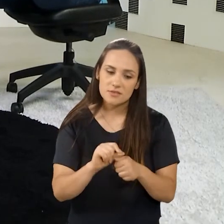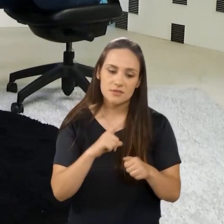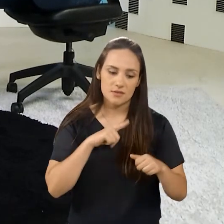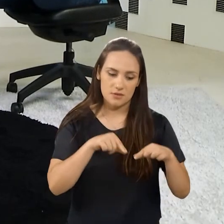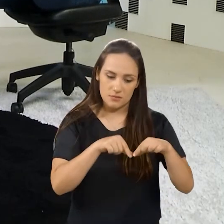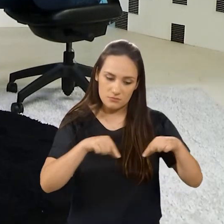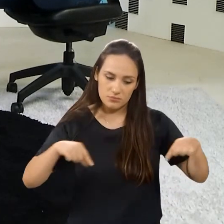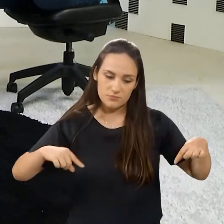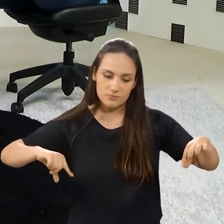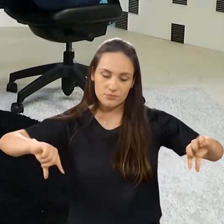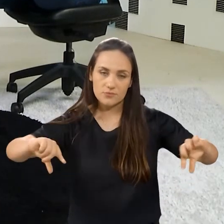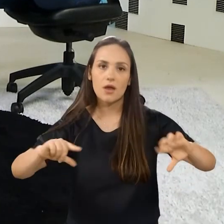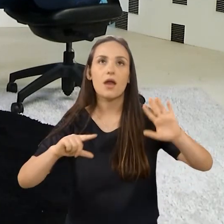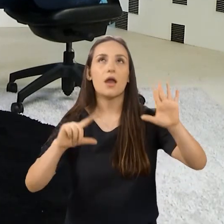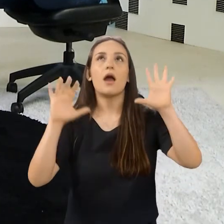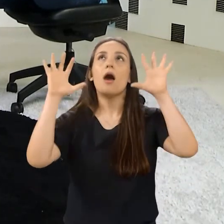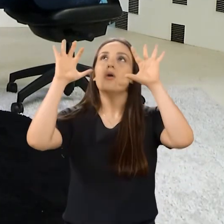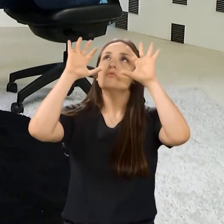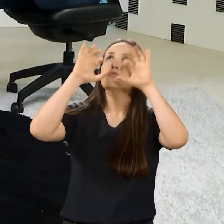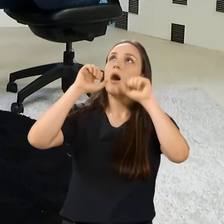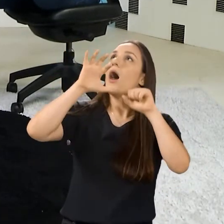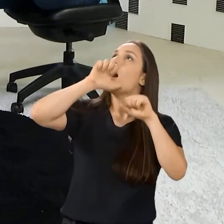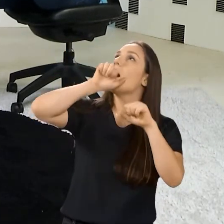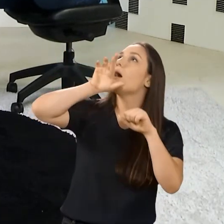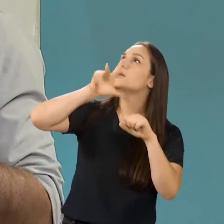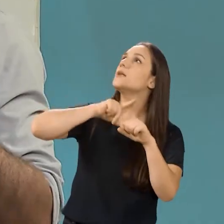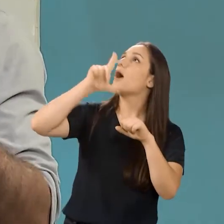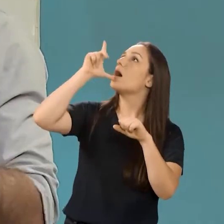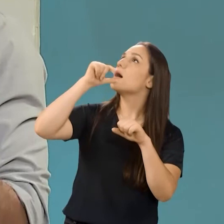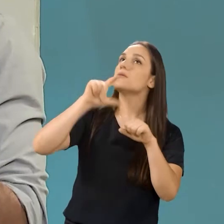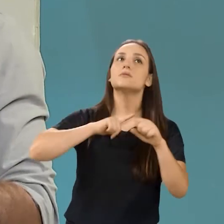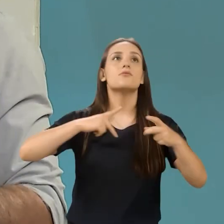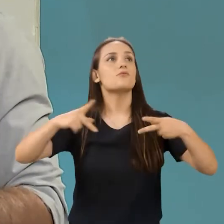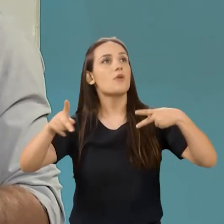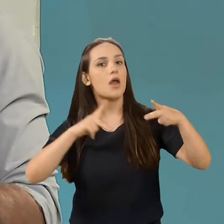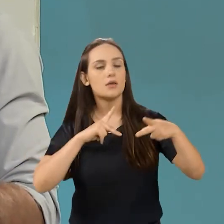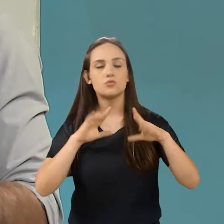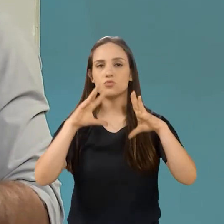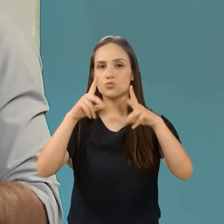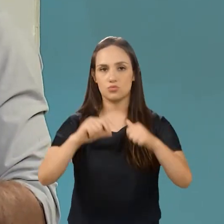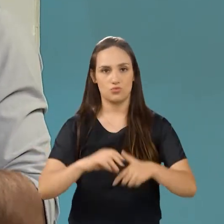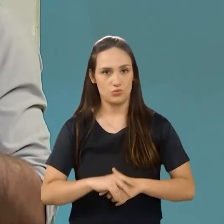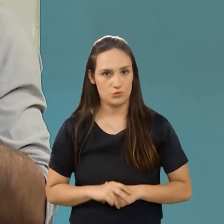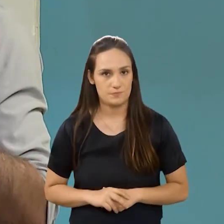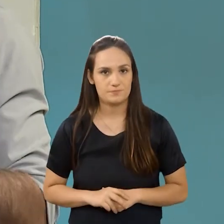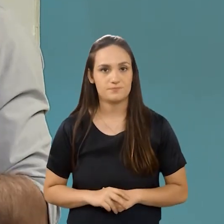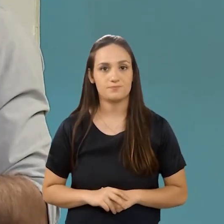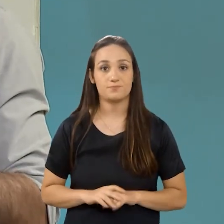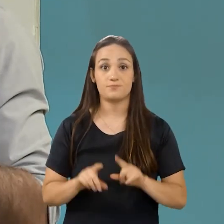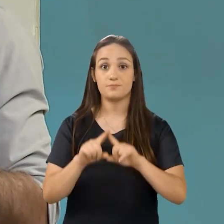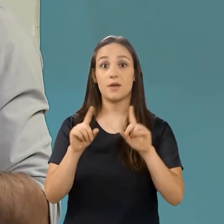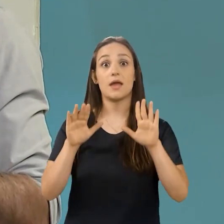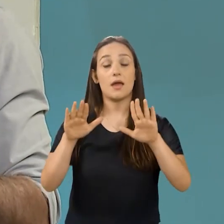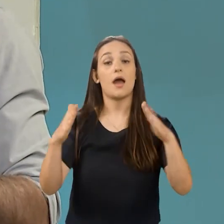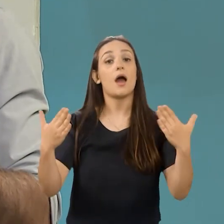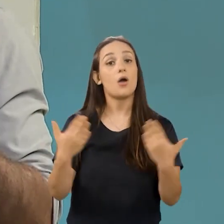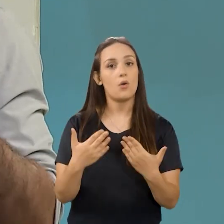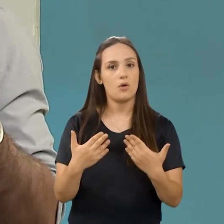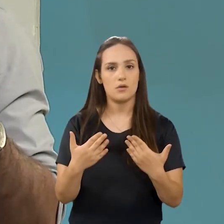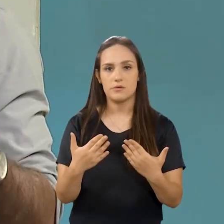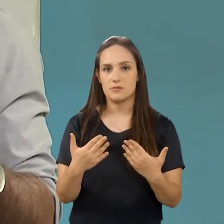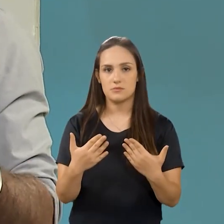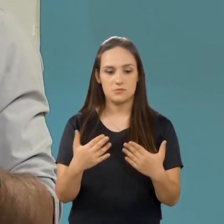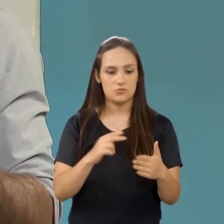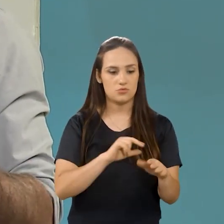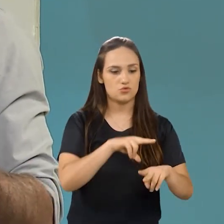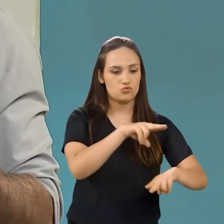a umidade do ar está propícia, a condição do vento, as condições climáticas favoráveis. Agora, nesse período,